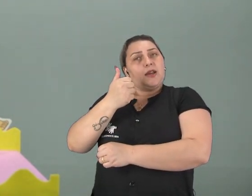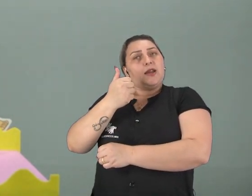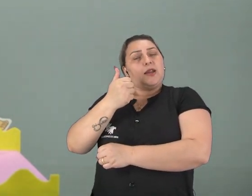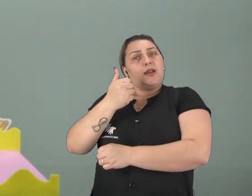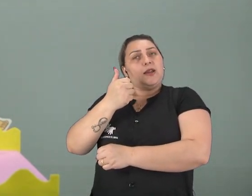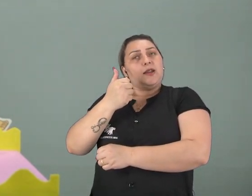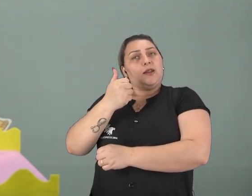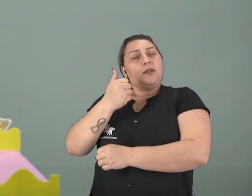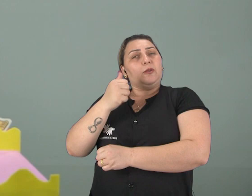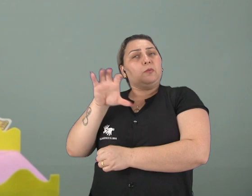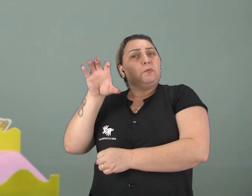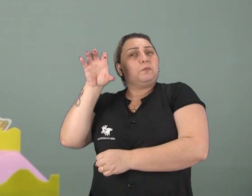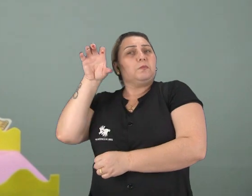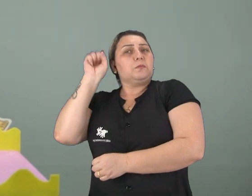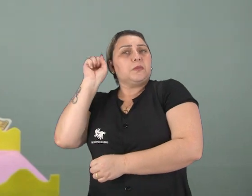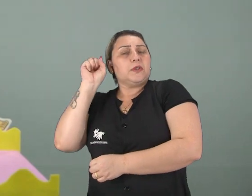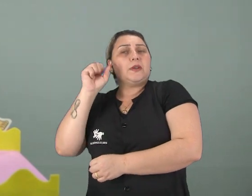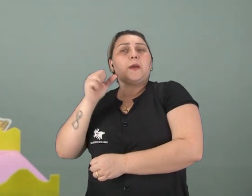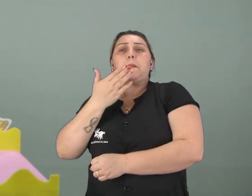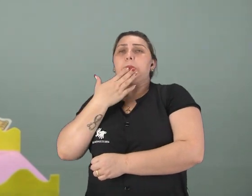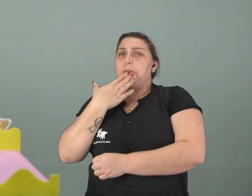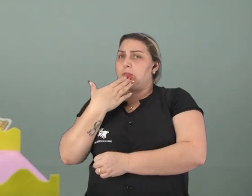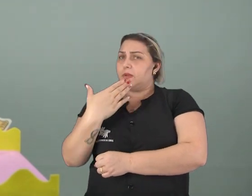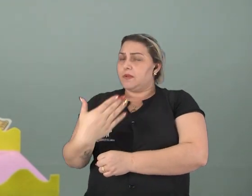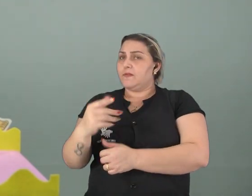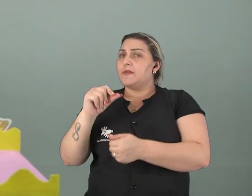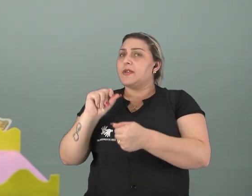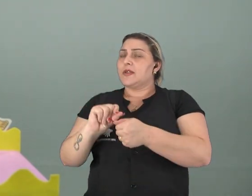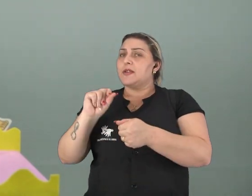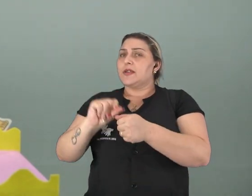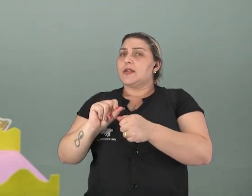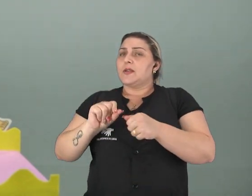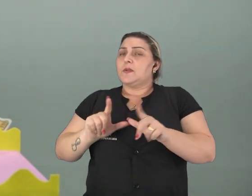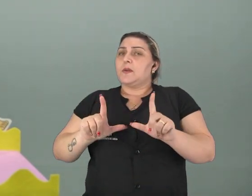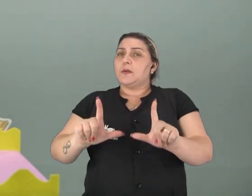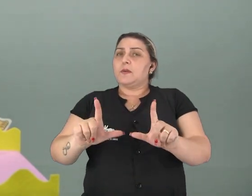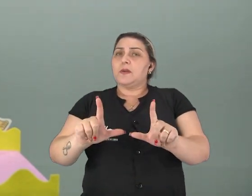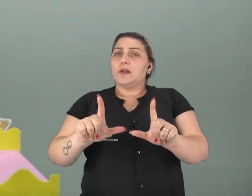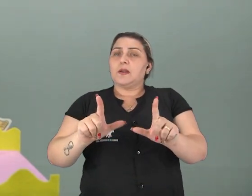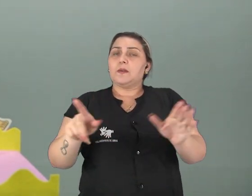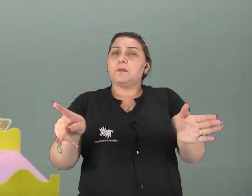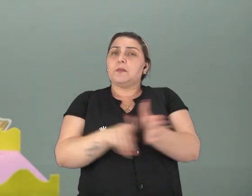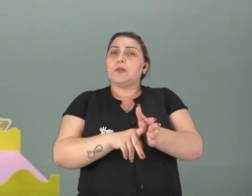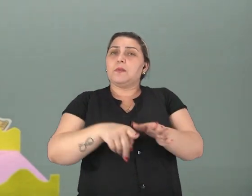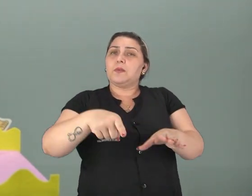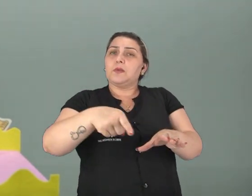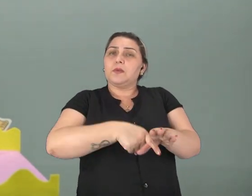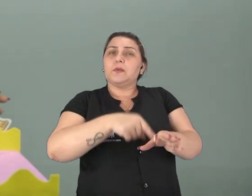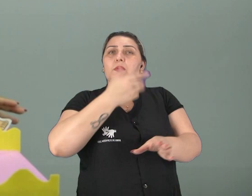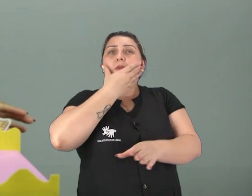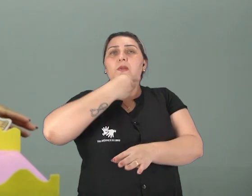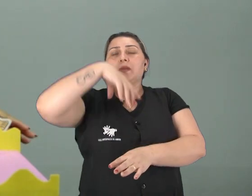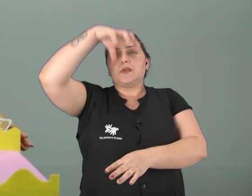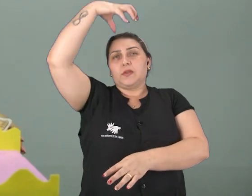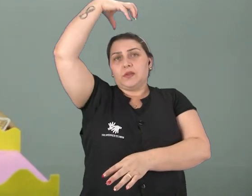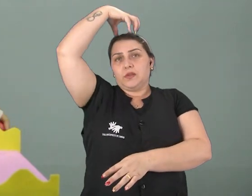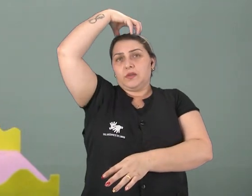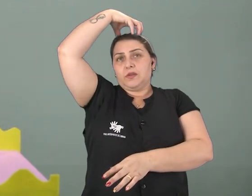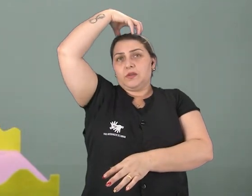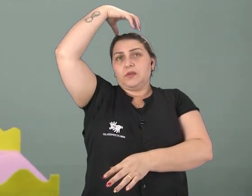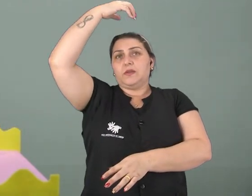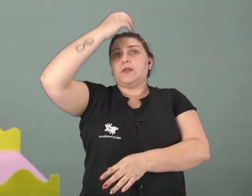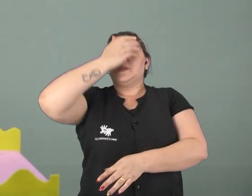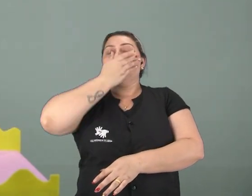no reino e pediu que lhe fizesse uma placa do pé do rei. Isso mesmo.